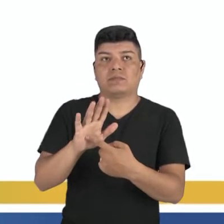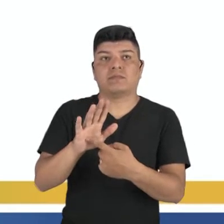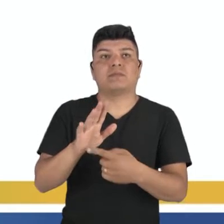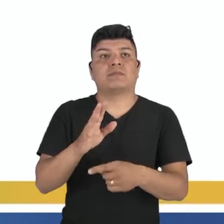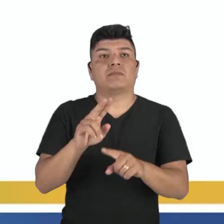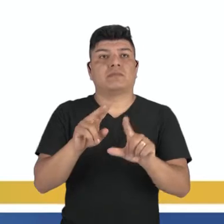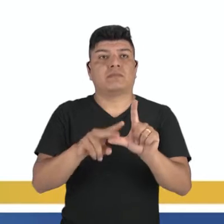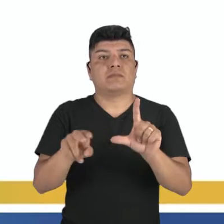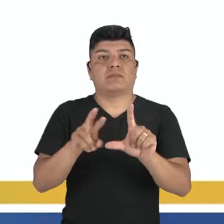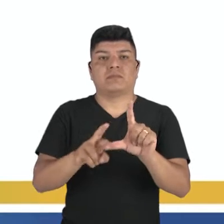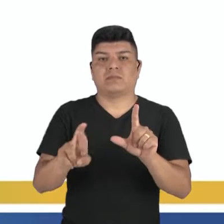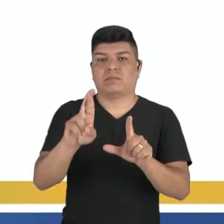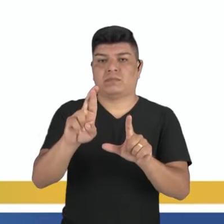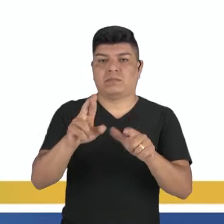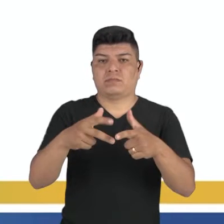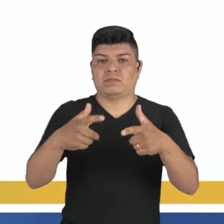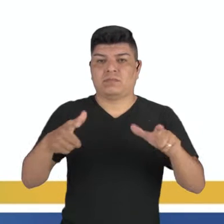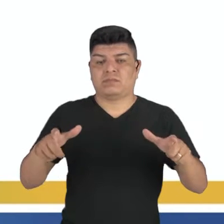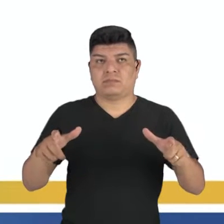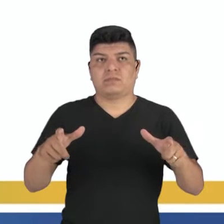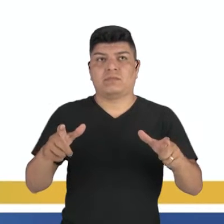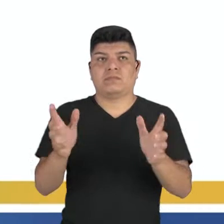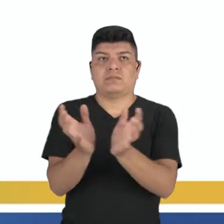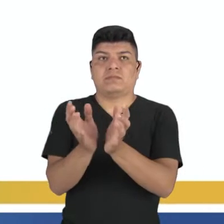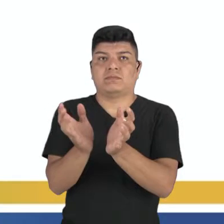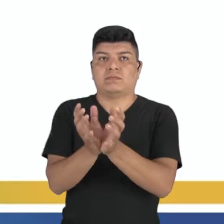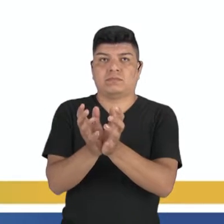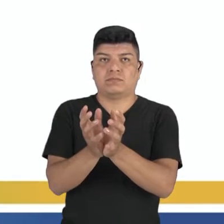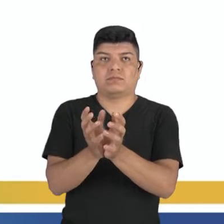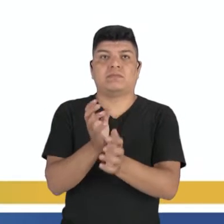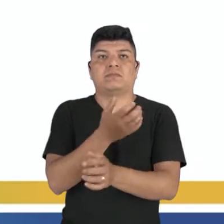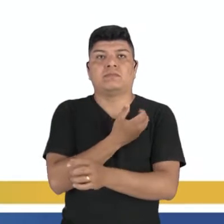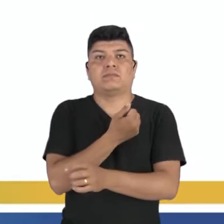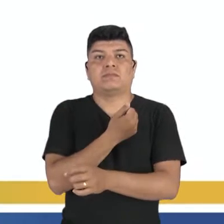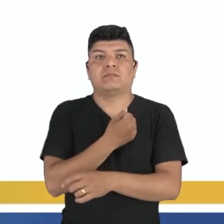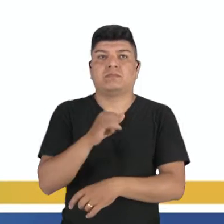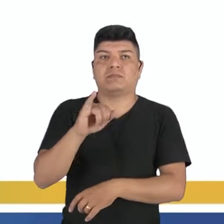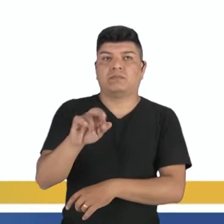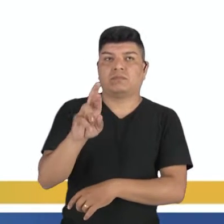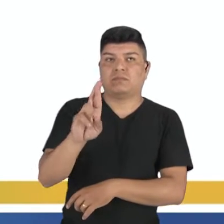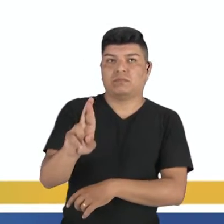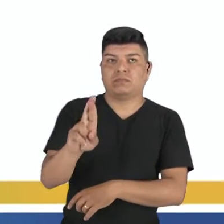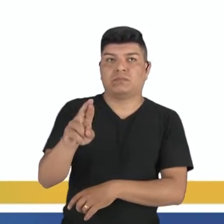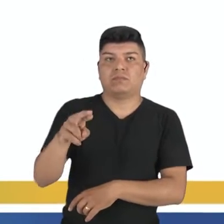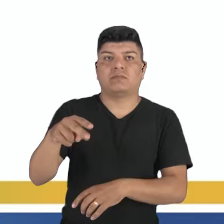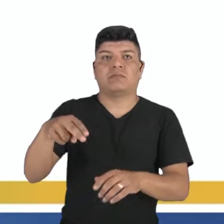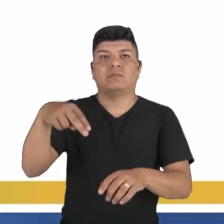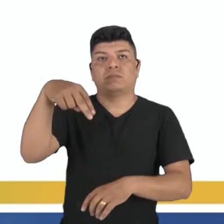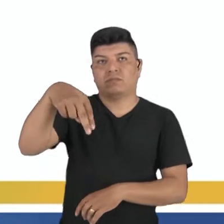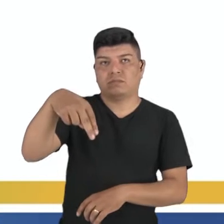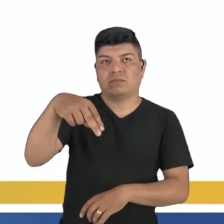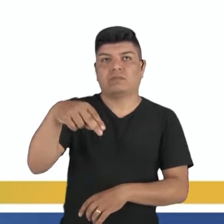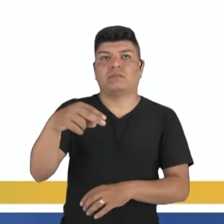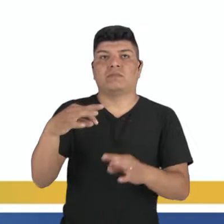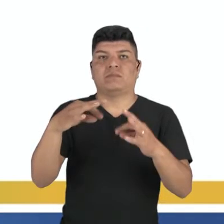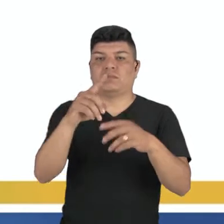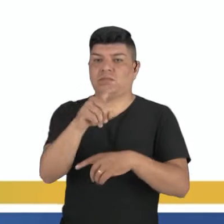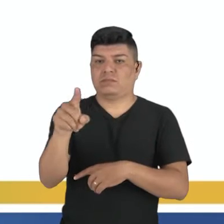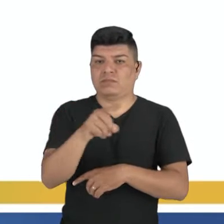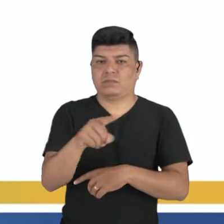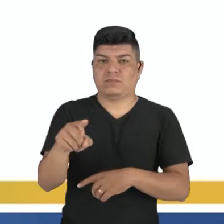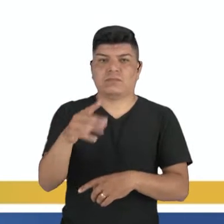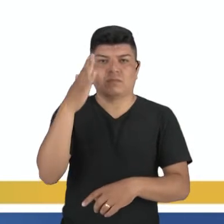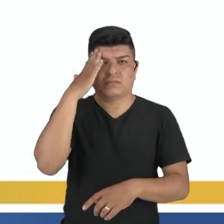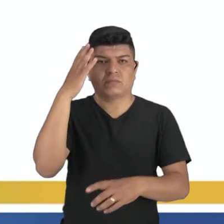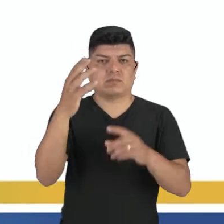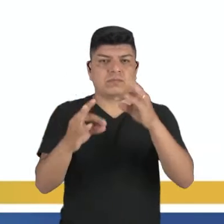R em maiúsculo, e engloba os conjuntos racionais, os irracionais, os naturais e os inteiros. Você sabe